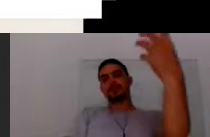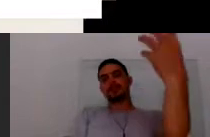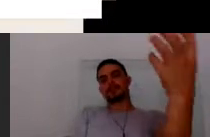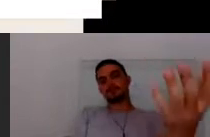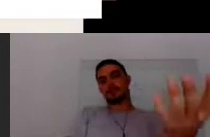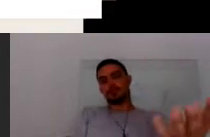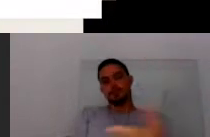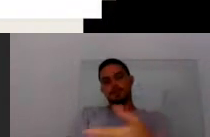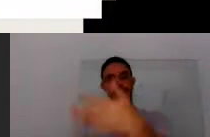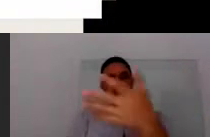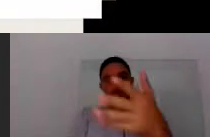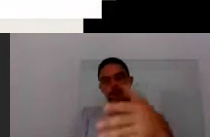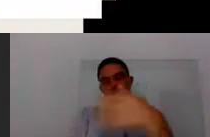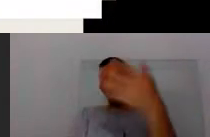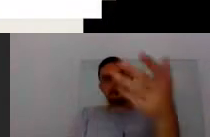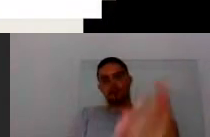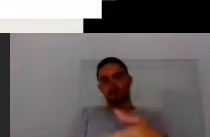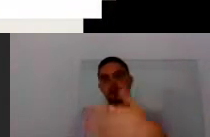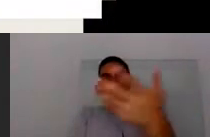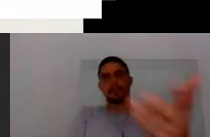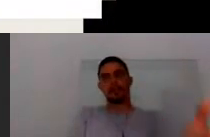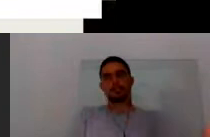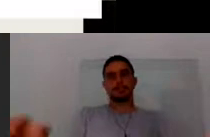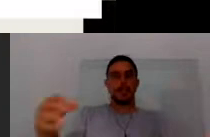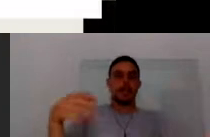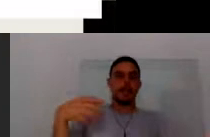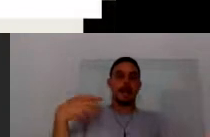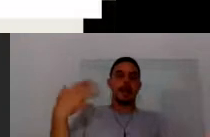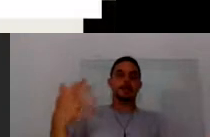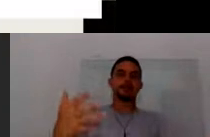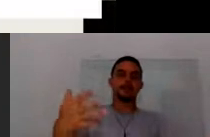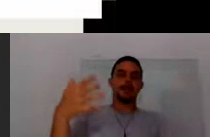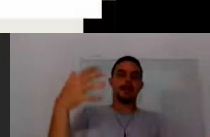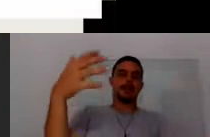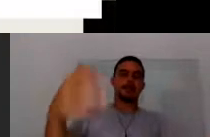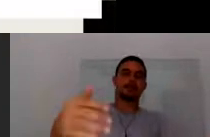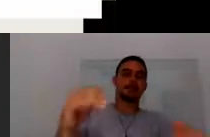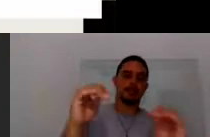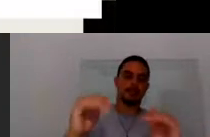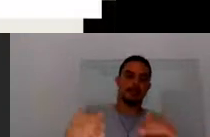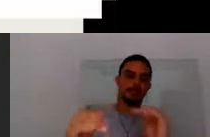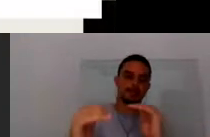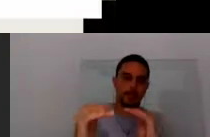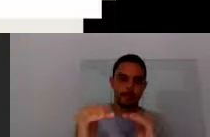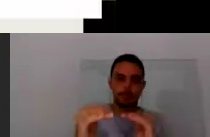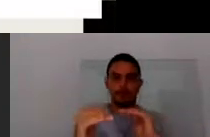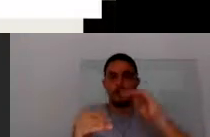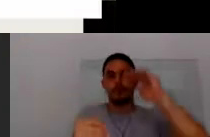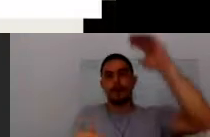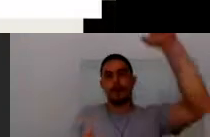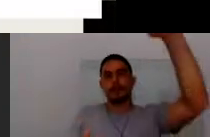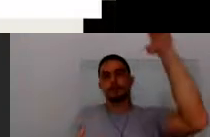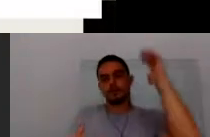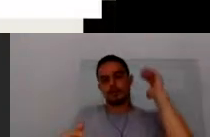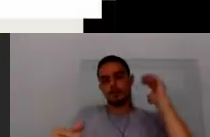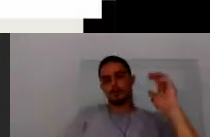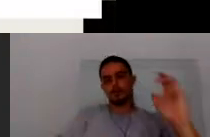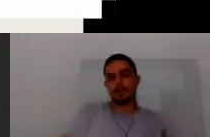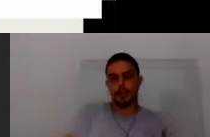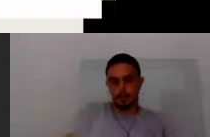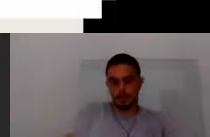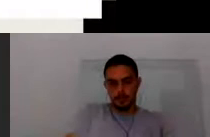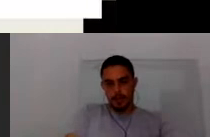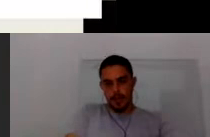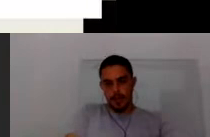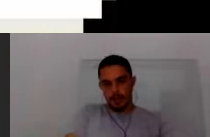os fatores do clima, do tempo, dos micro-organismos que causam a degradação das rochas para se formar o